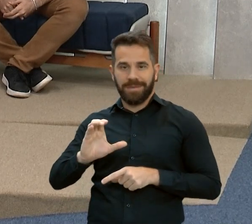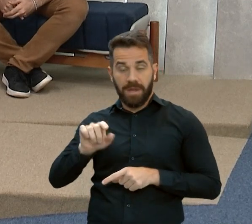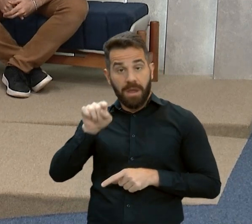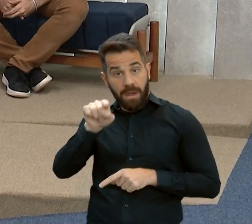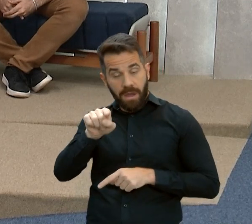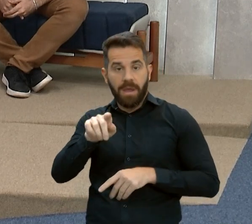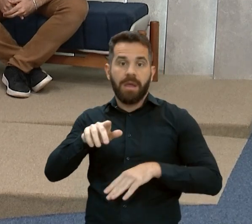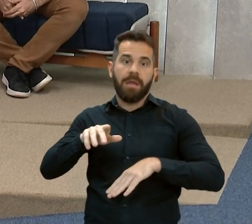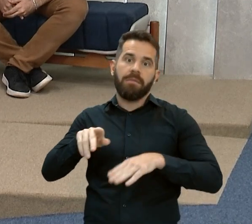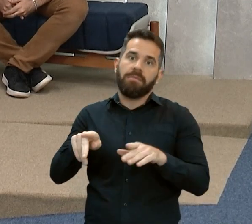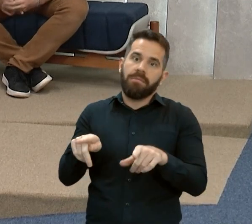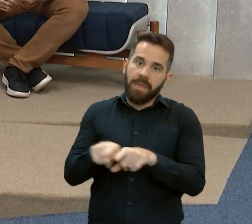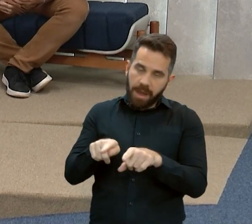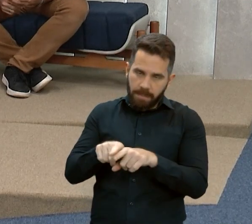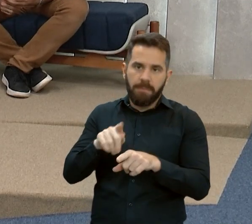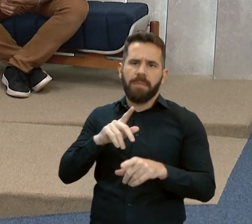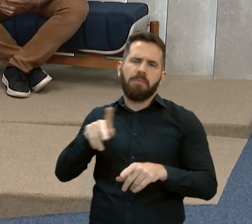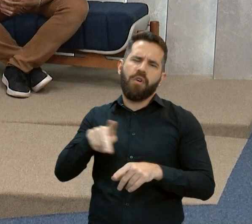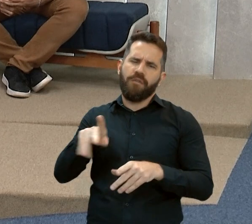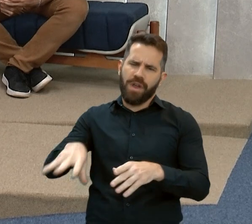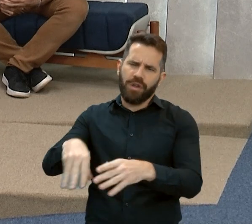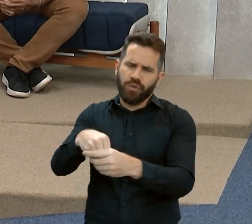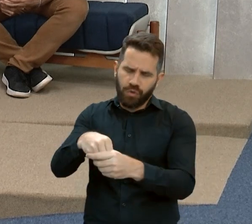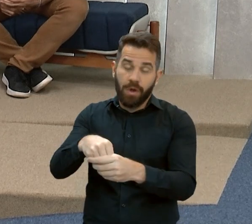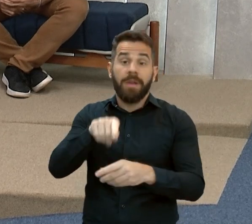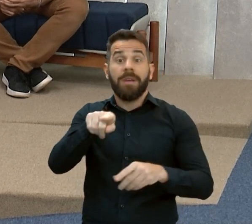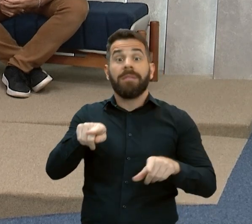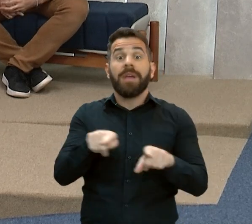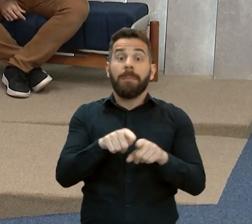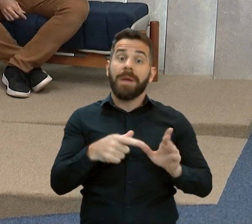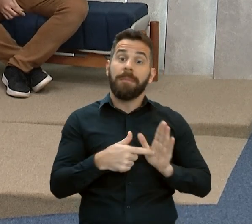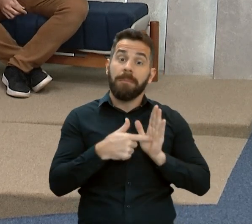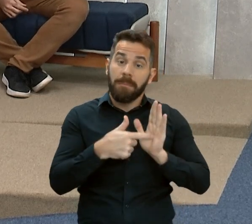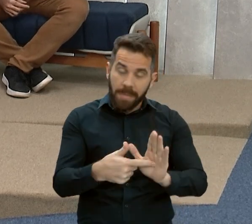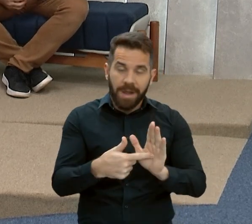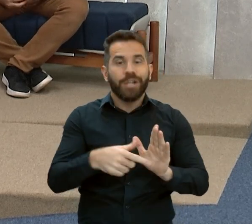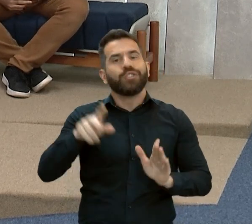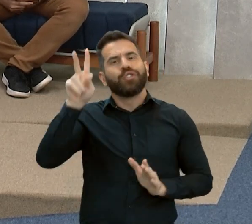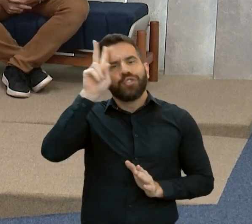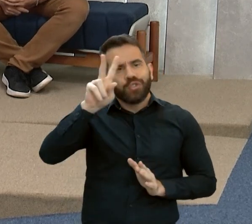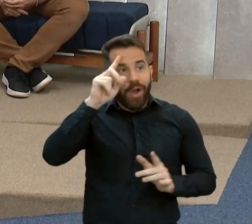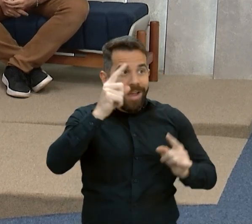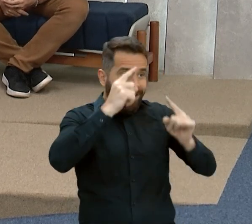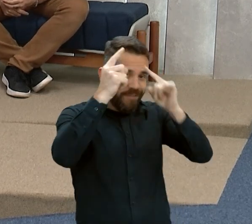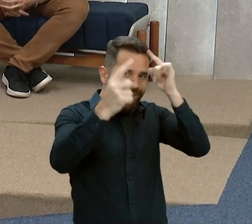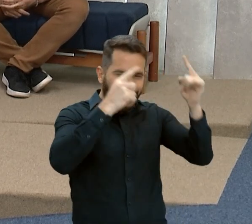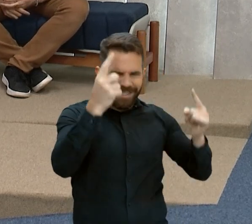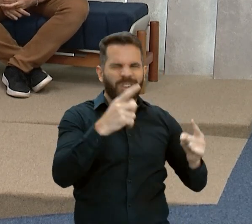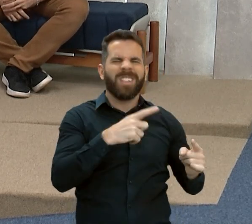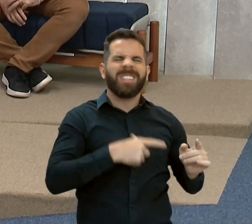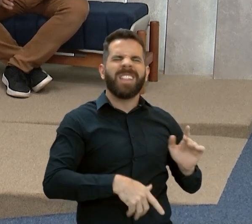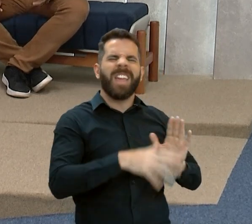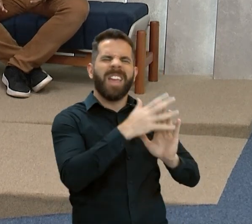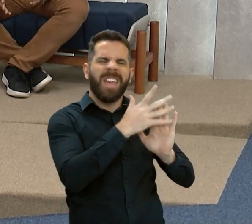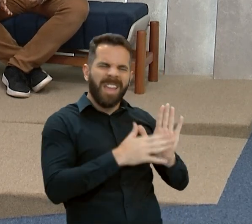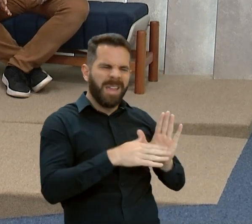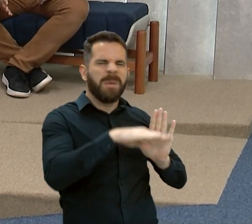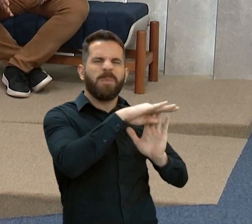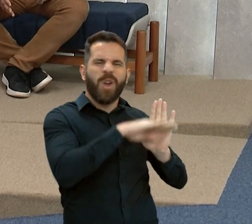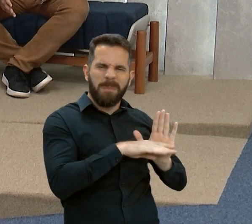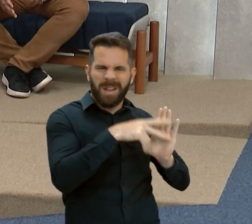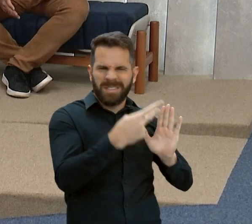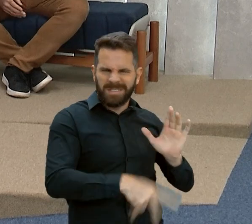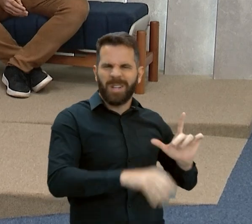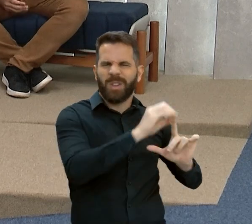é apresentador do Interprograma Histórias das Invenções. A gente vai falar um pouco sobre a interprogramação, sobre toda a programação